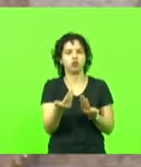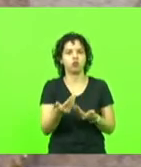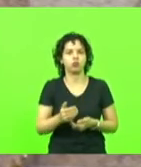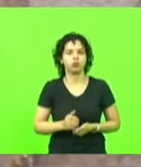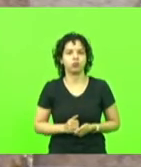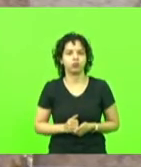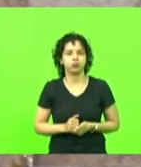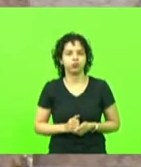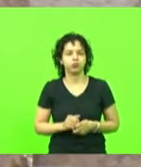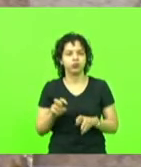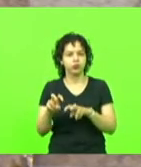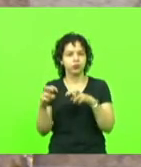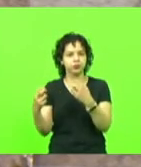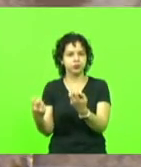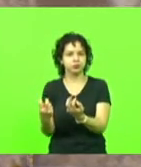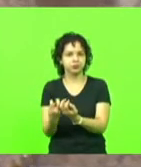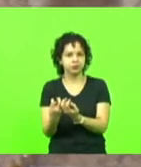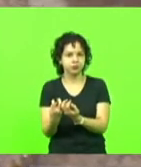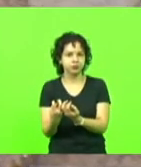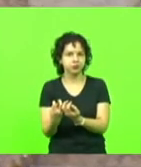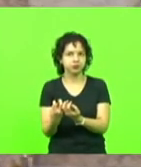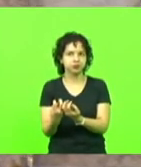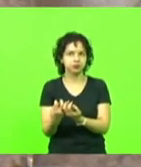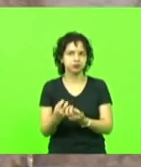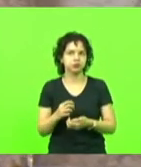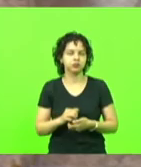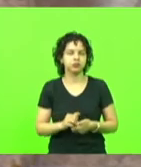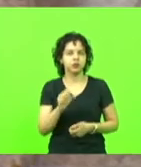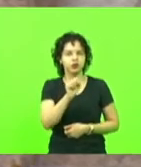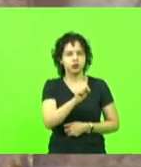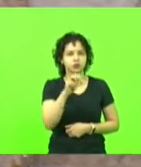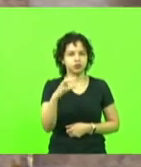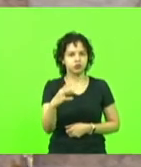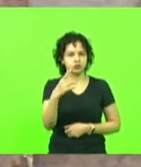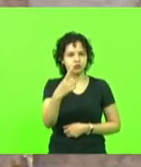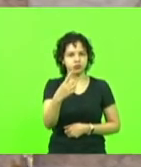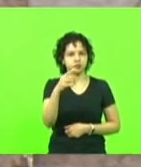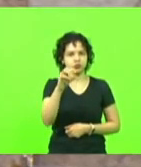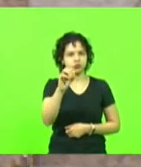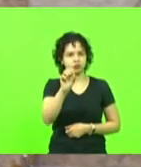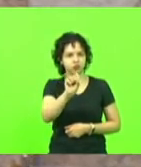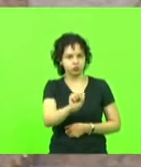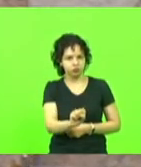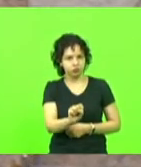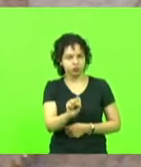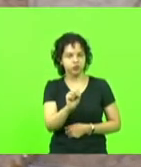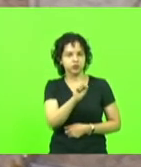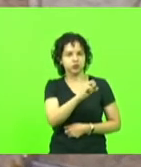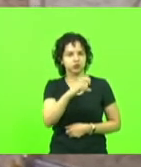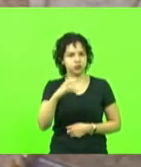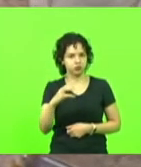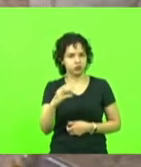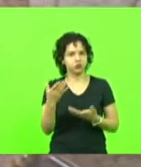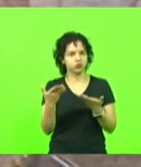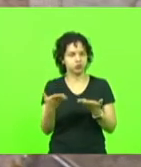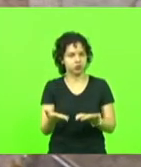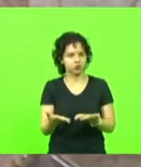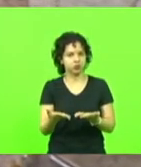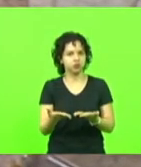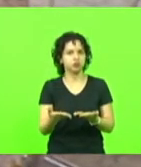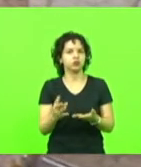do plenário ali, pela SC-108. A SC-108 foi autorizada